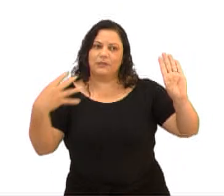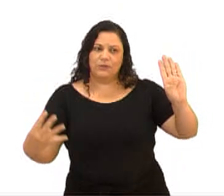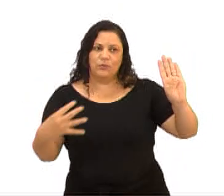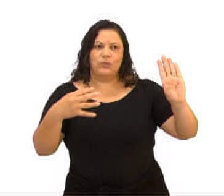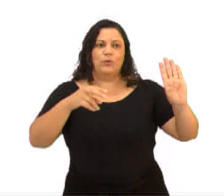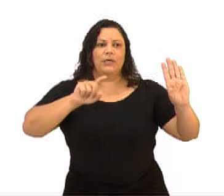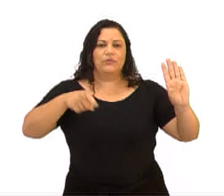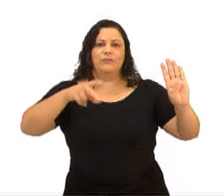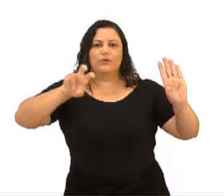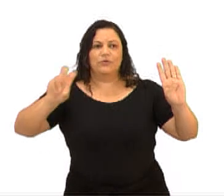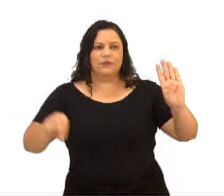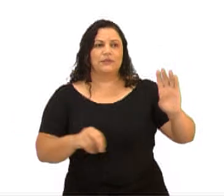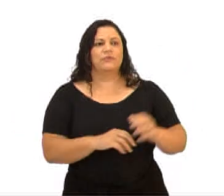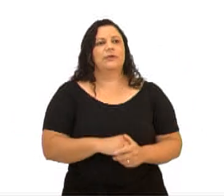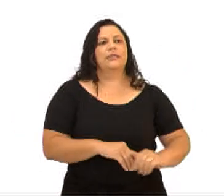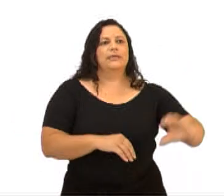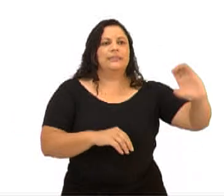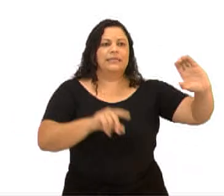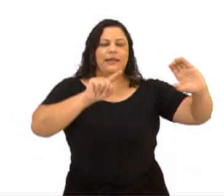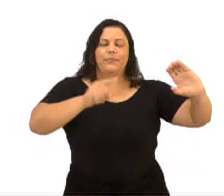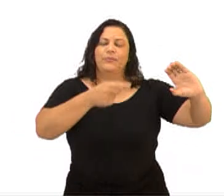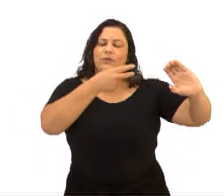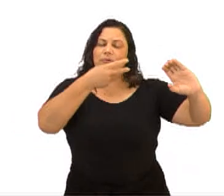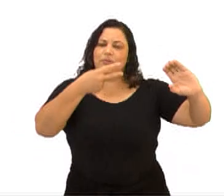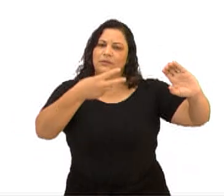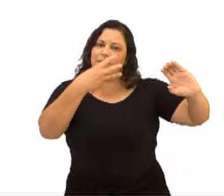1.384,50. Alternativa C, R$